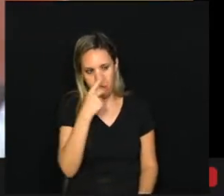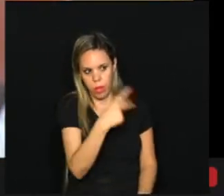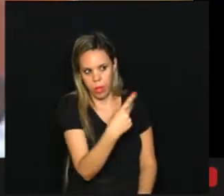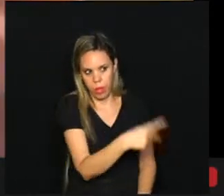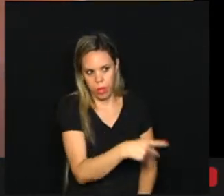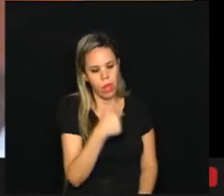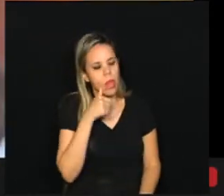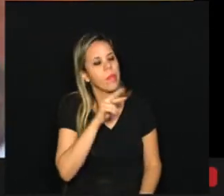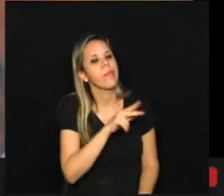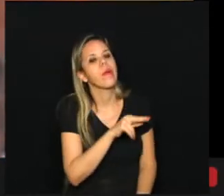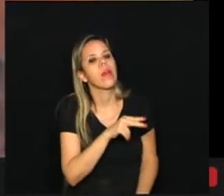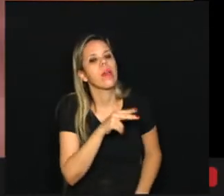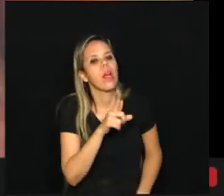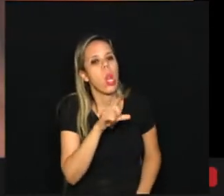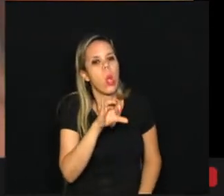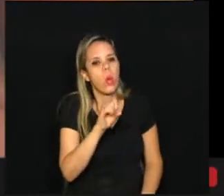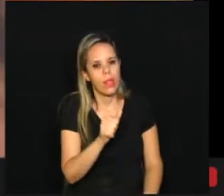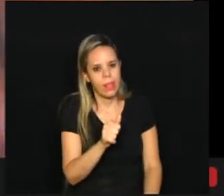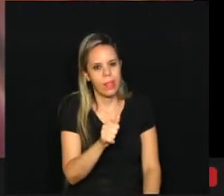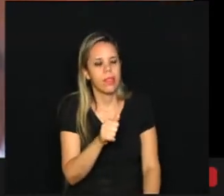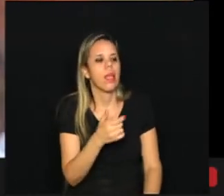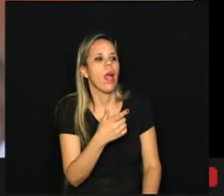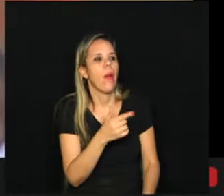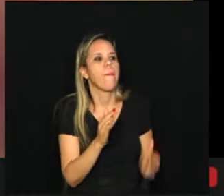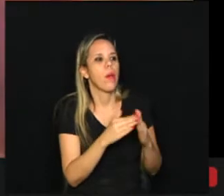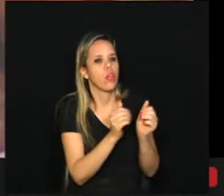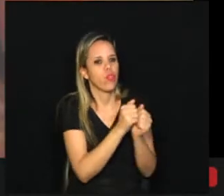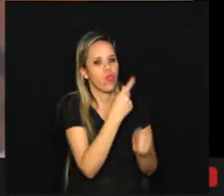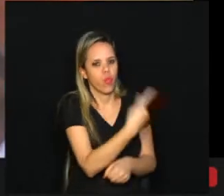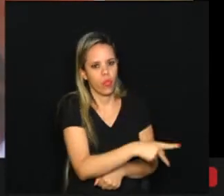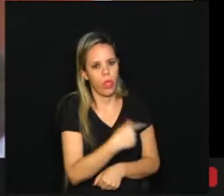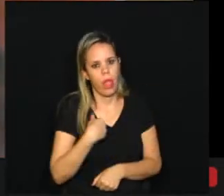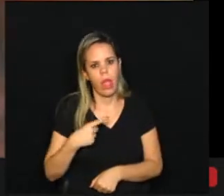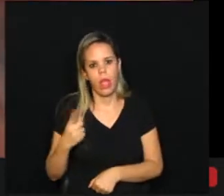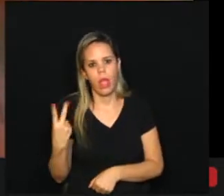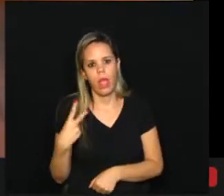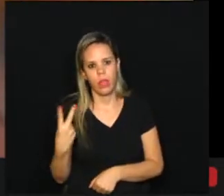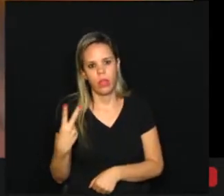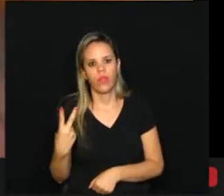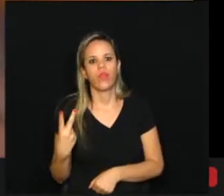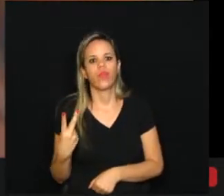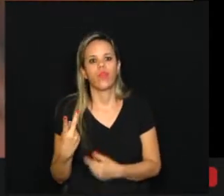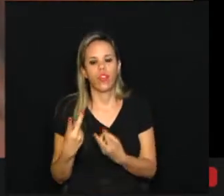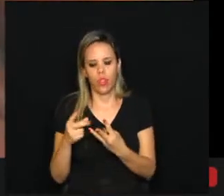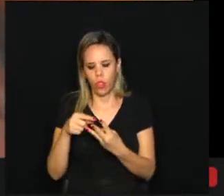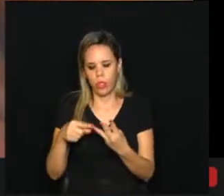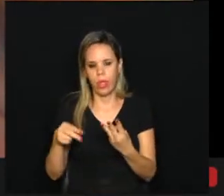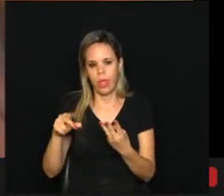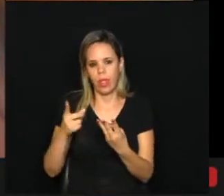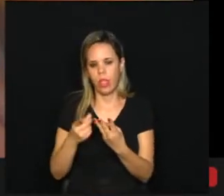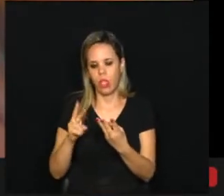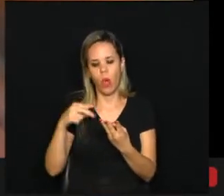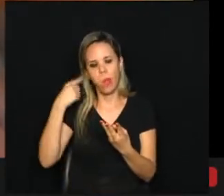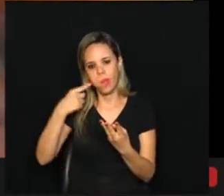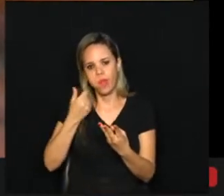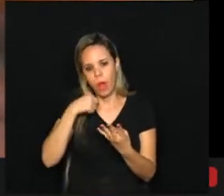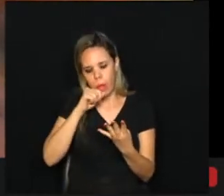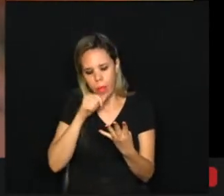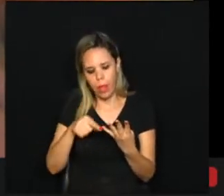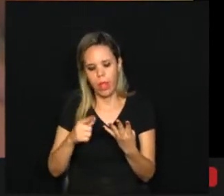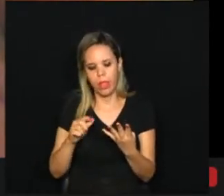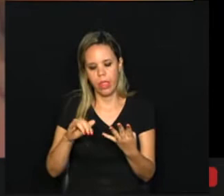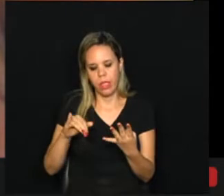é irmã do Lucas, né? Mas o Lucas mora com ela. Então fomos eu, Daniele, a doutora Ana Carolina e a mãe da